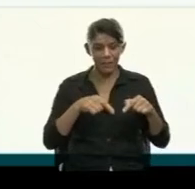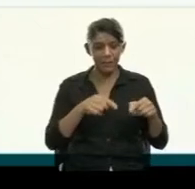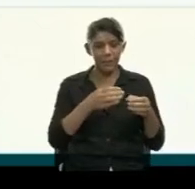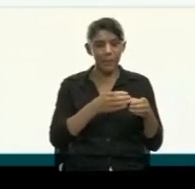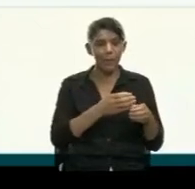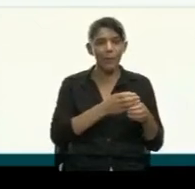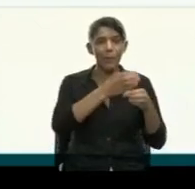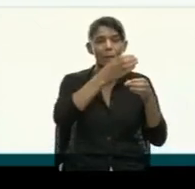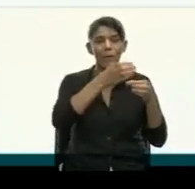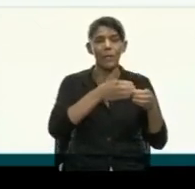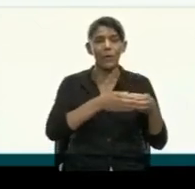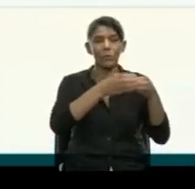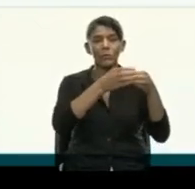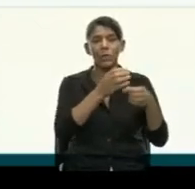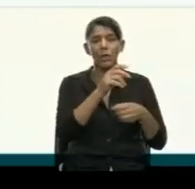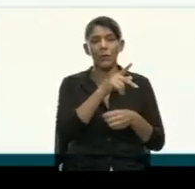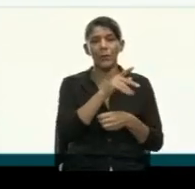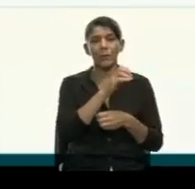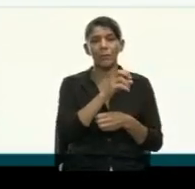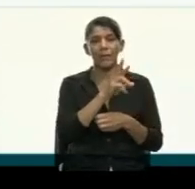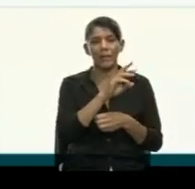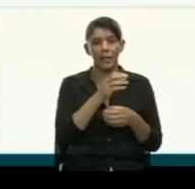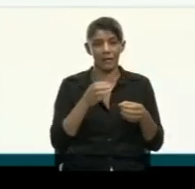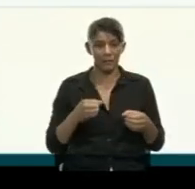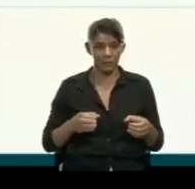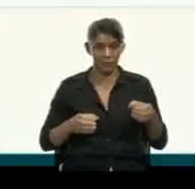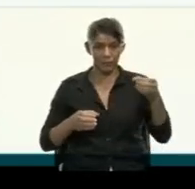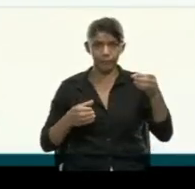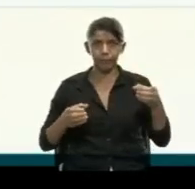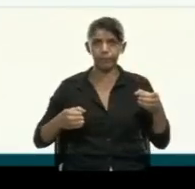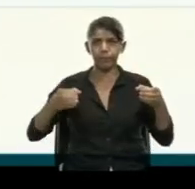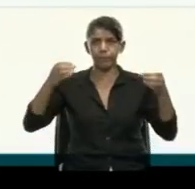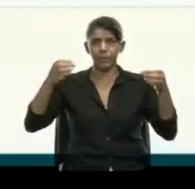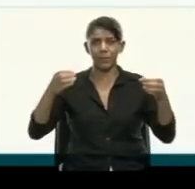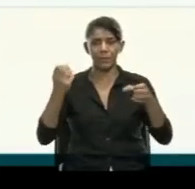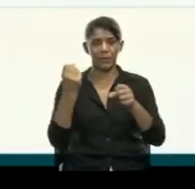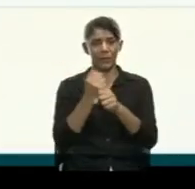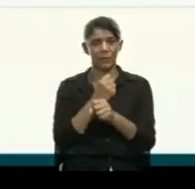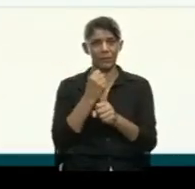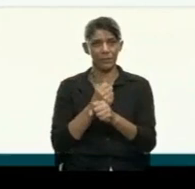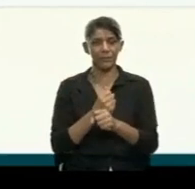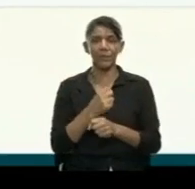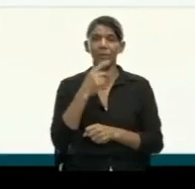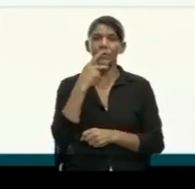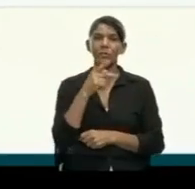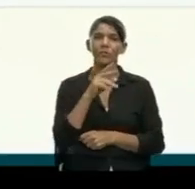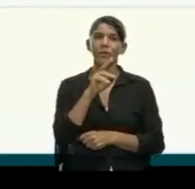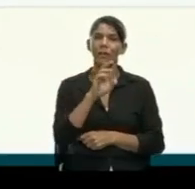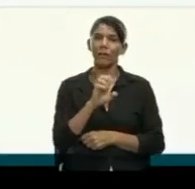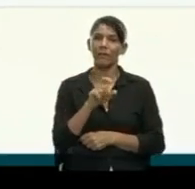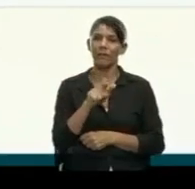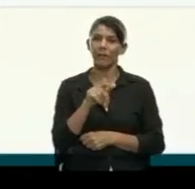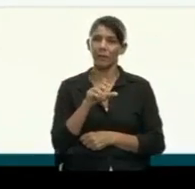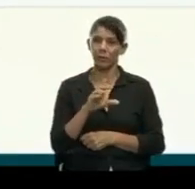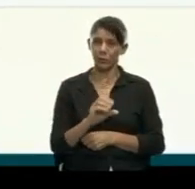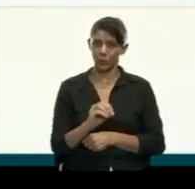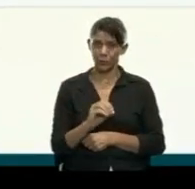nossa obra, tudo bem? Bom, quando eu falo eixo, eu estou falando o eixo da